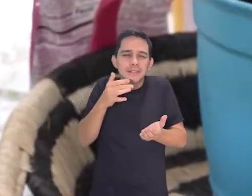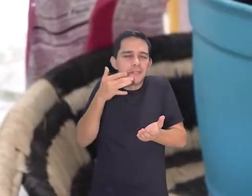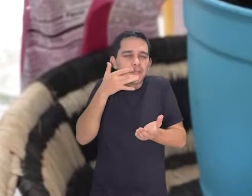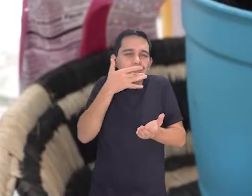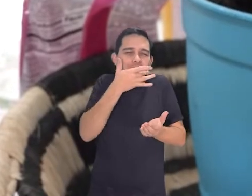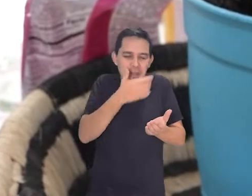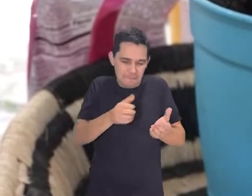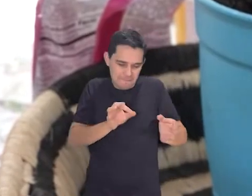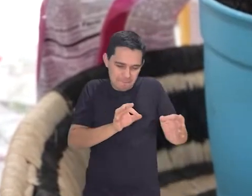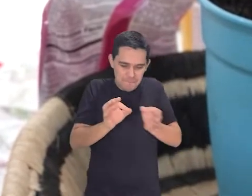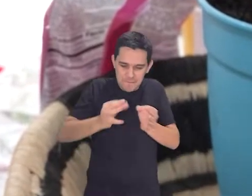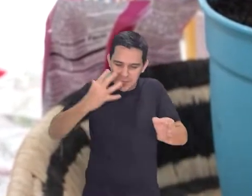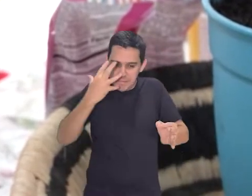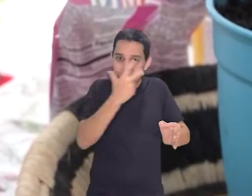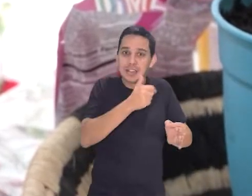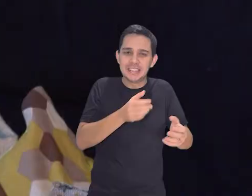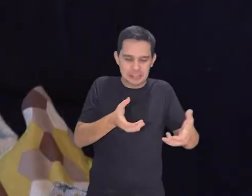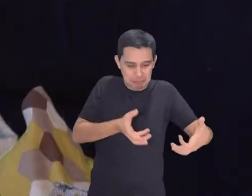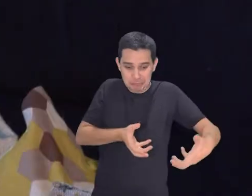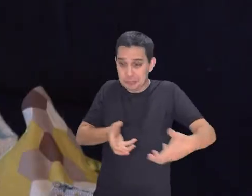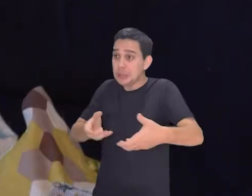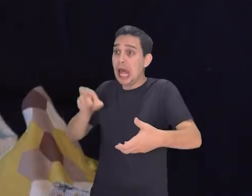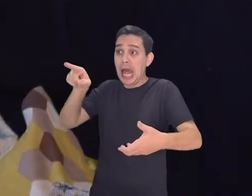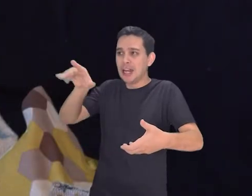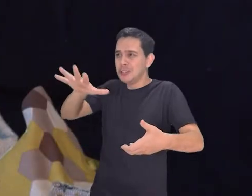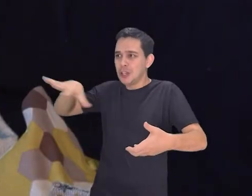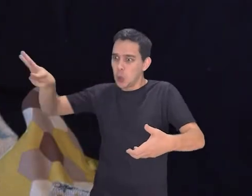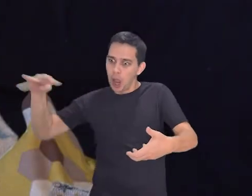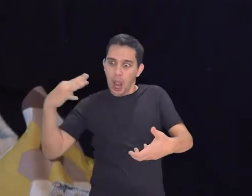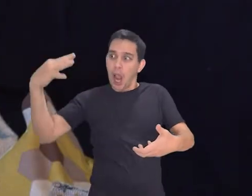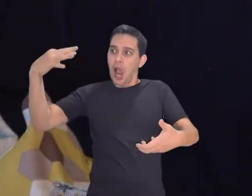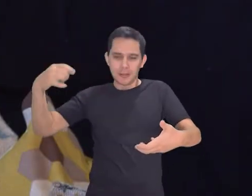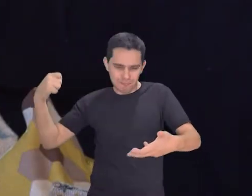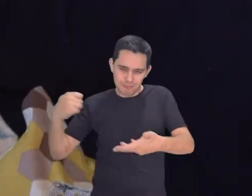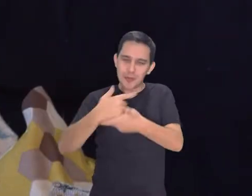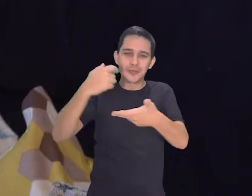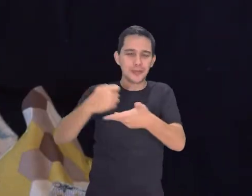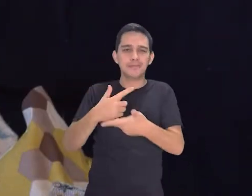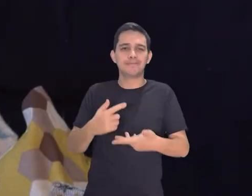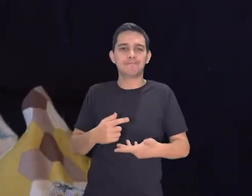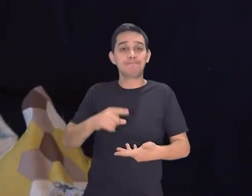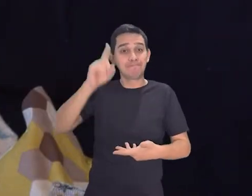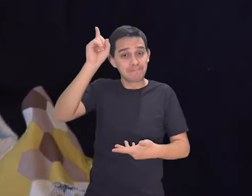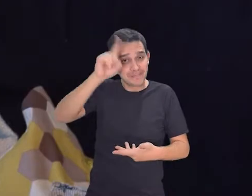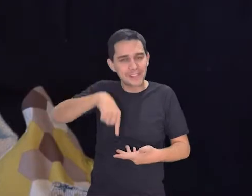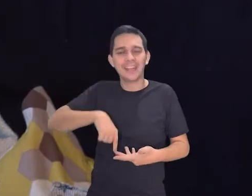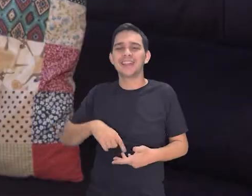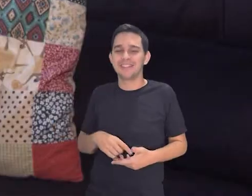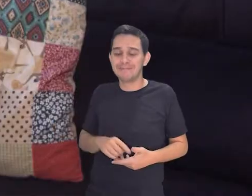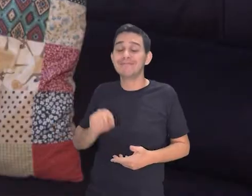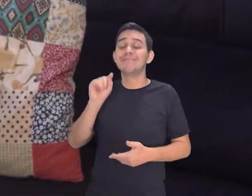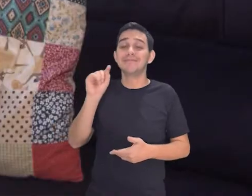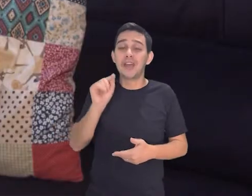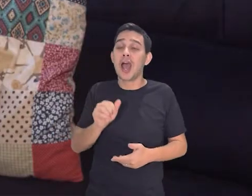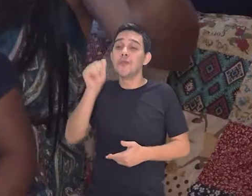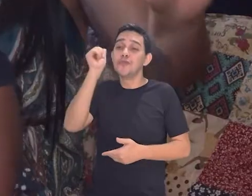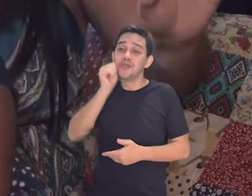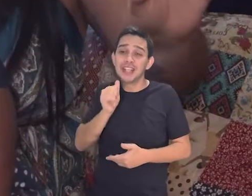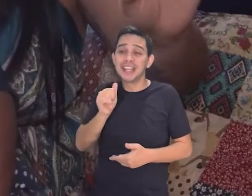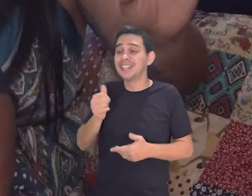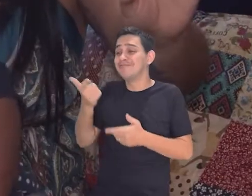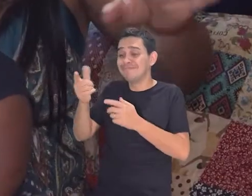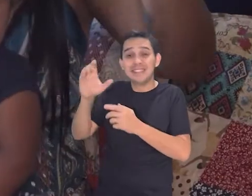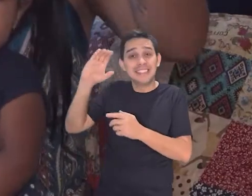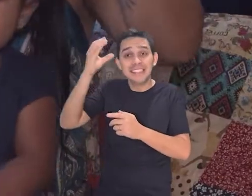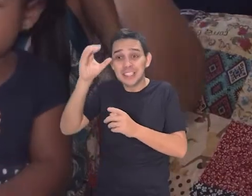o cliente ainda mais satisfeito. Essa tem sido a realidade da cientista social Joana Porto, mãe do Theo e da